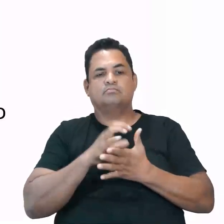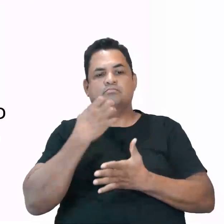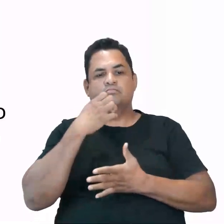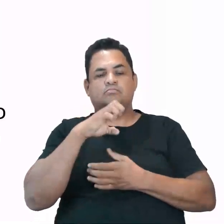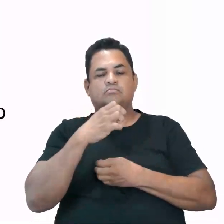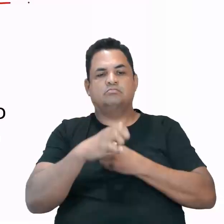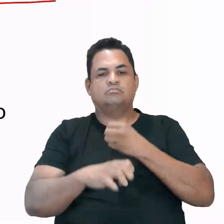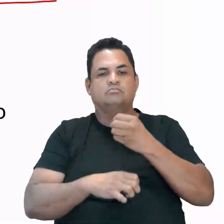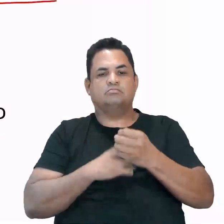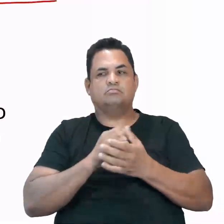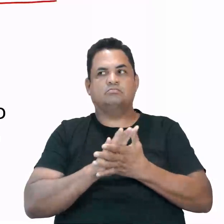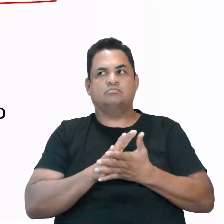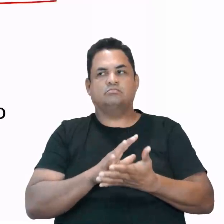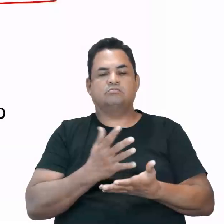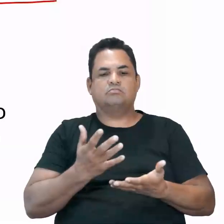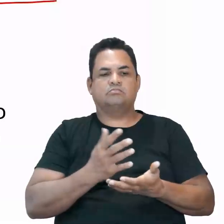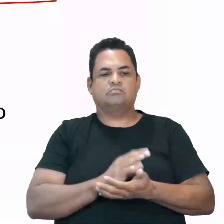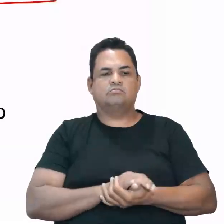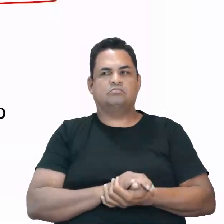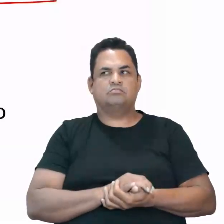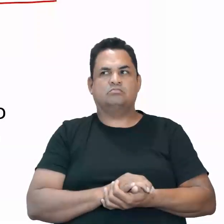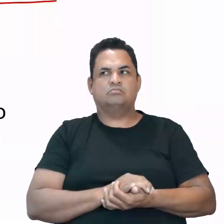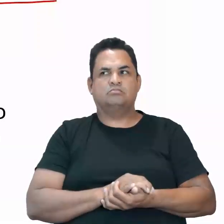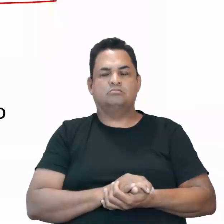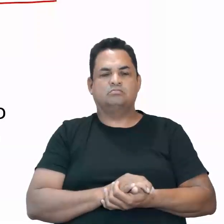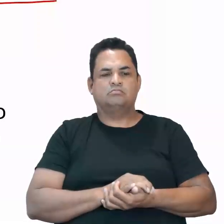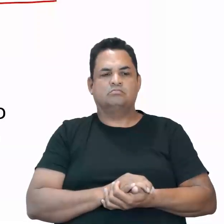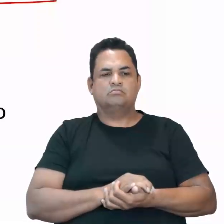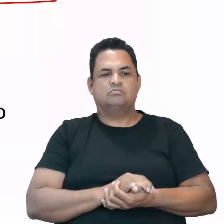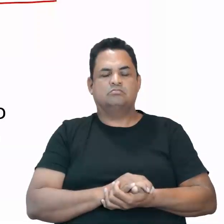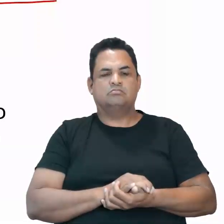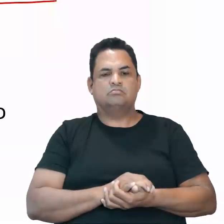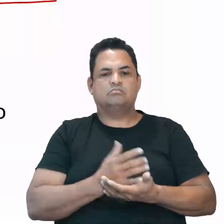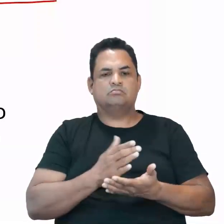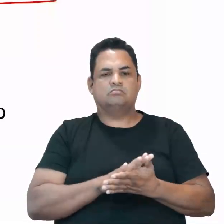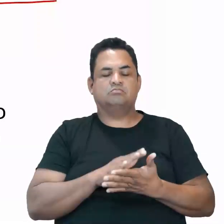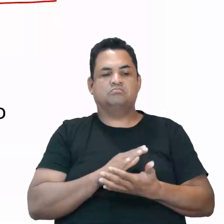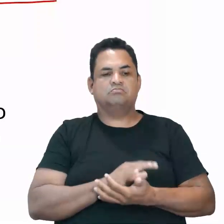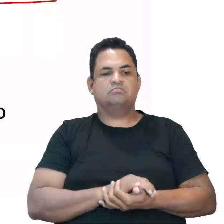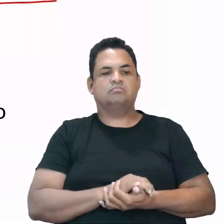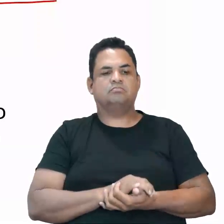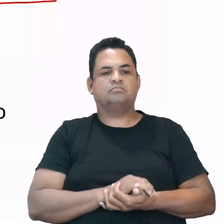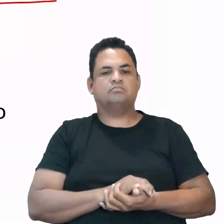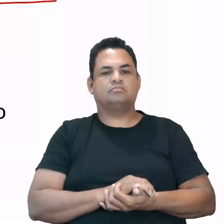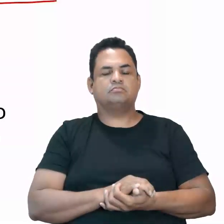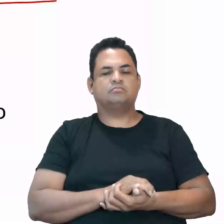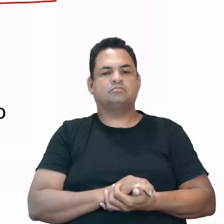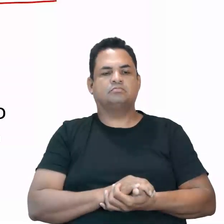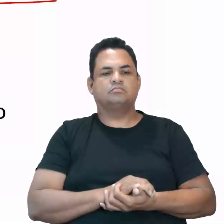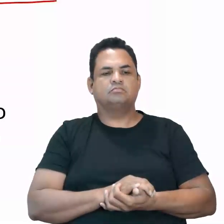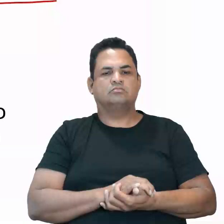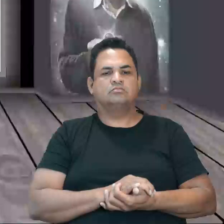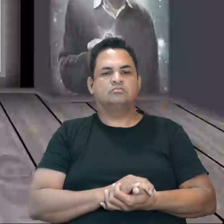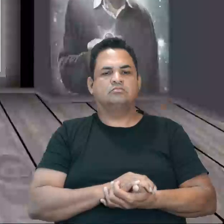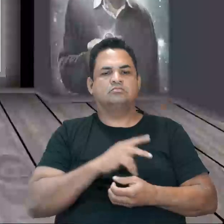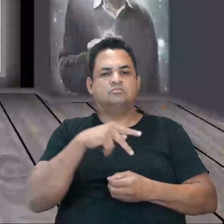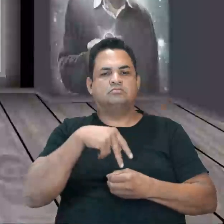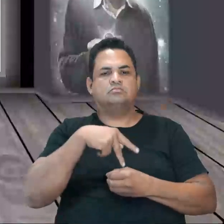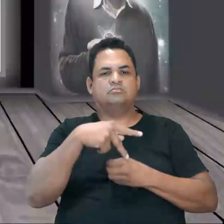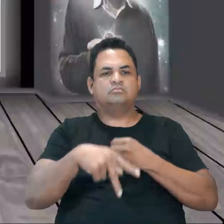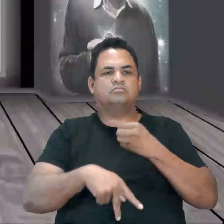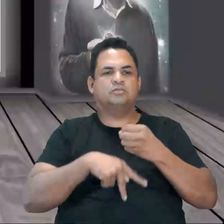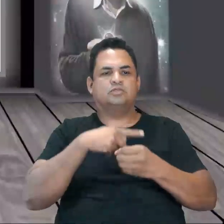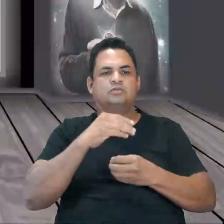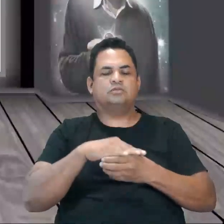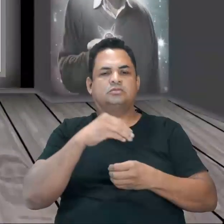ganhou prótons. Ele não ganha prótons. Fica com prótons a mais porque perdeu o elétron. Nós já falamos isso. Os prótons não saem do núcleo, né? Na realidade,